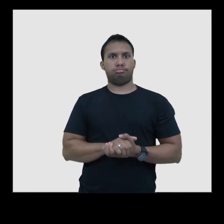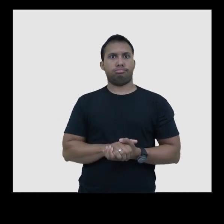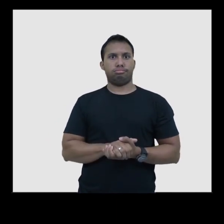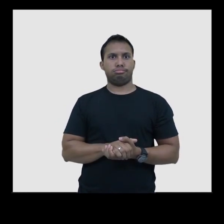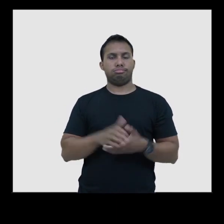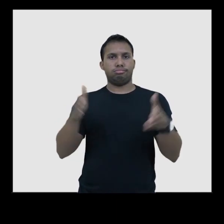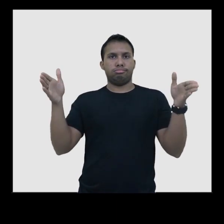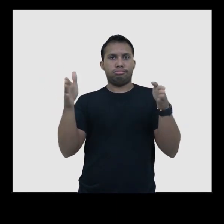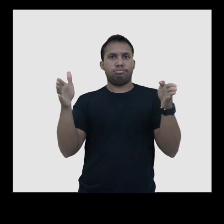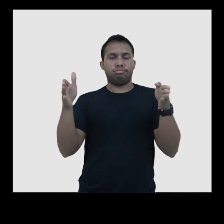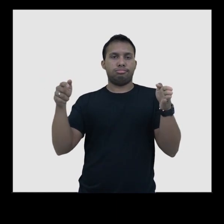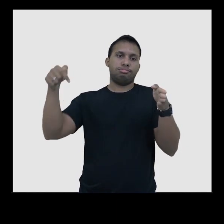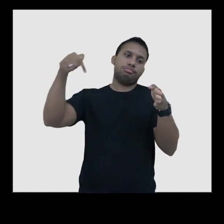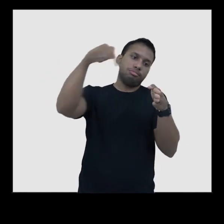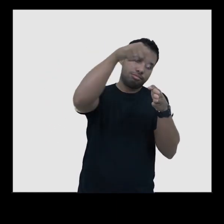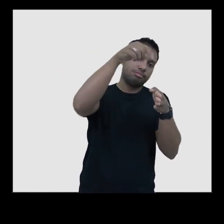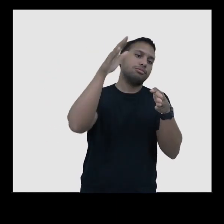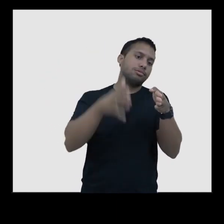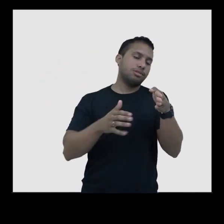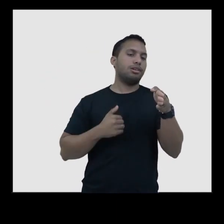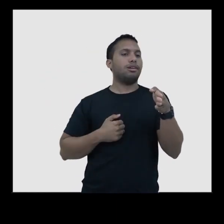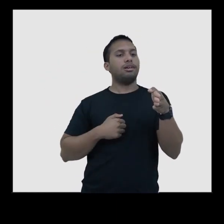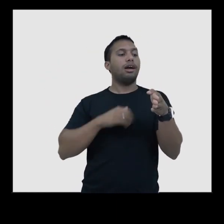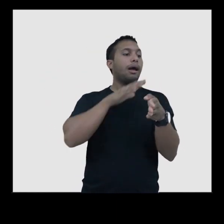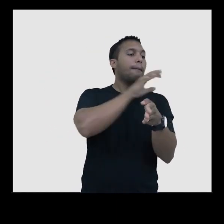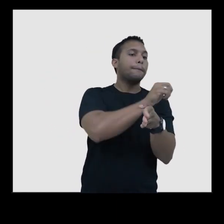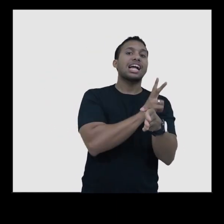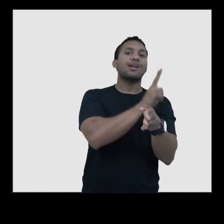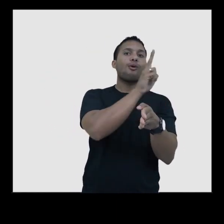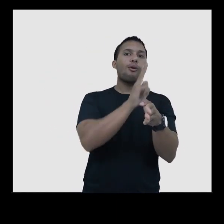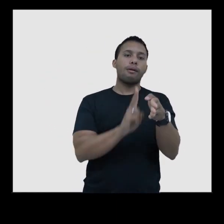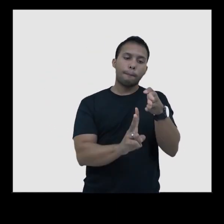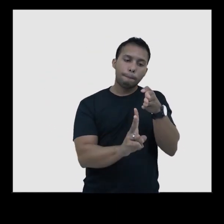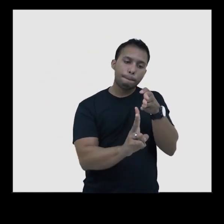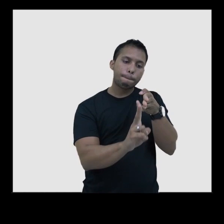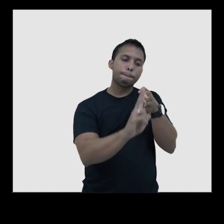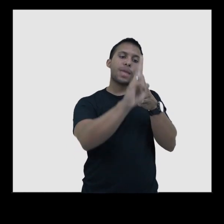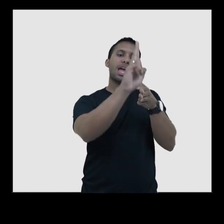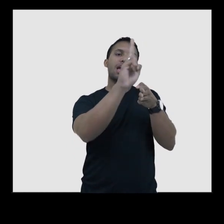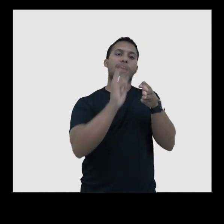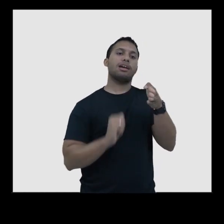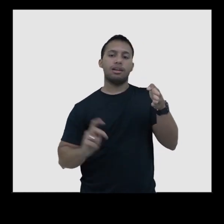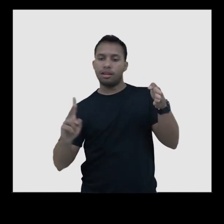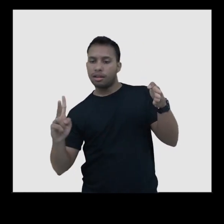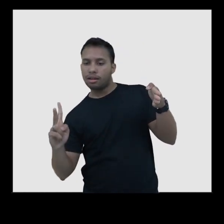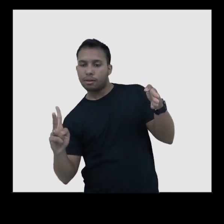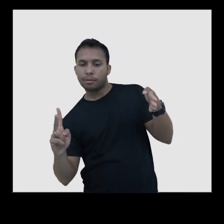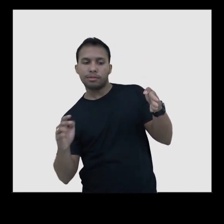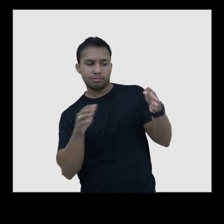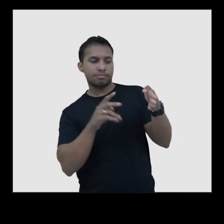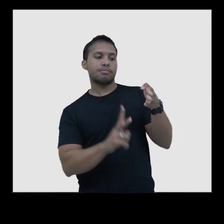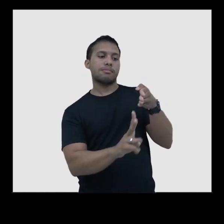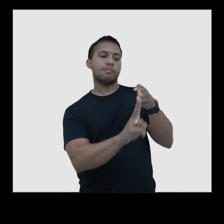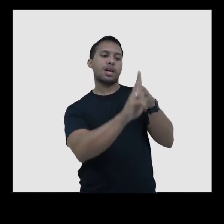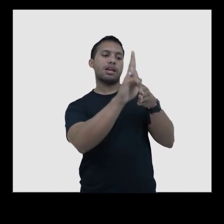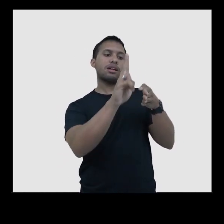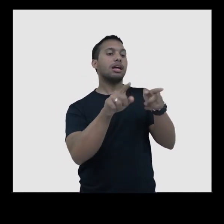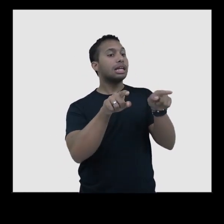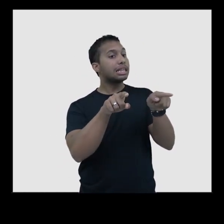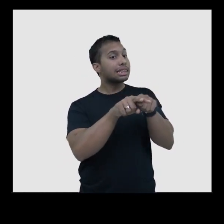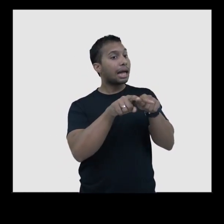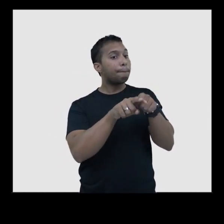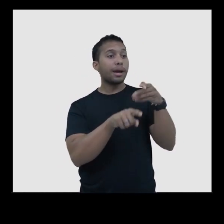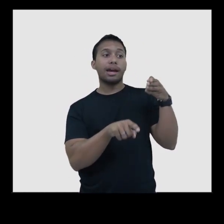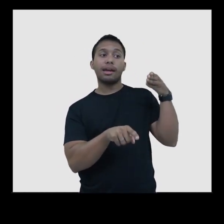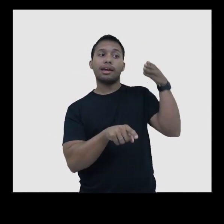pausa do intérprete, no momento que ele baixa as mãos, fecha as mãos, né? A gente pega a ferramenta de corte, faz o corte